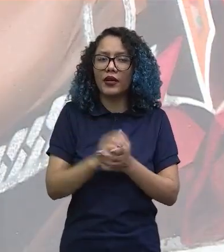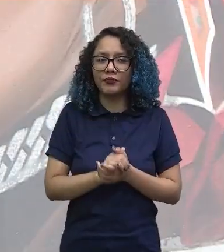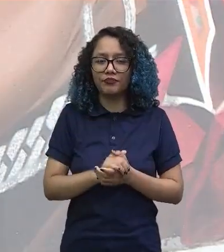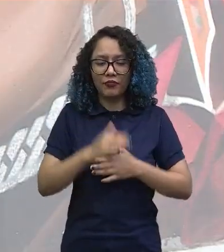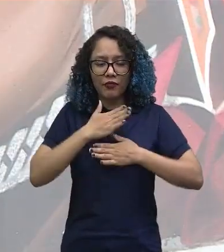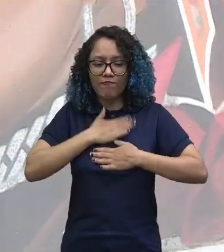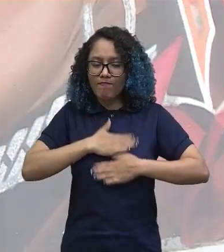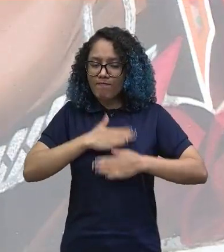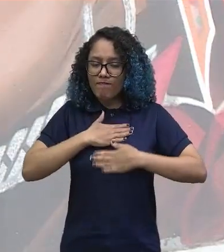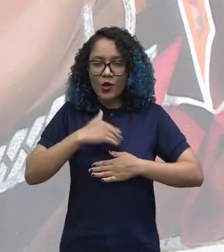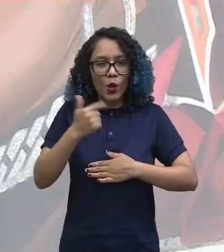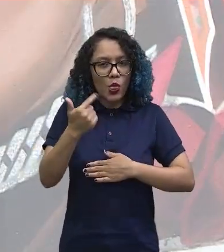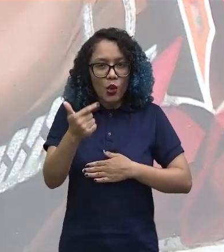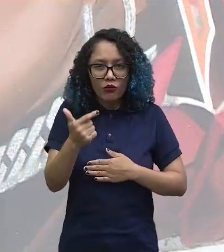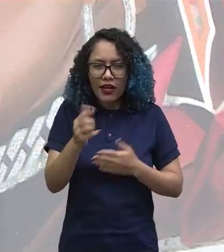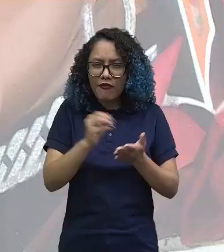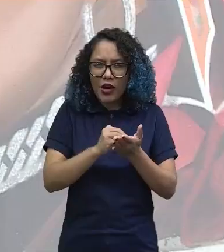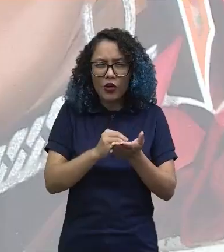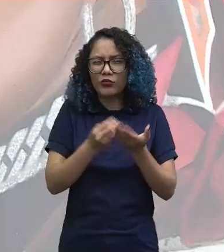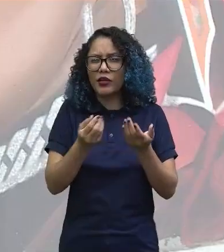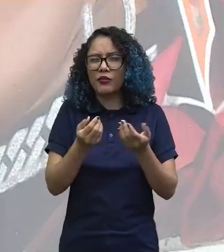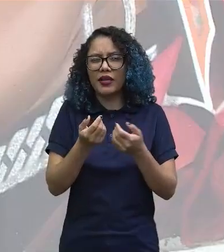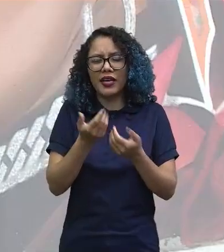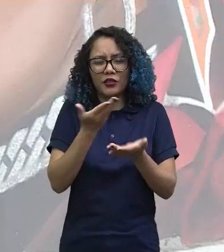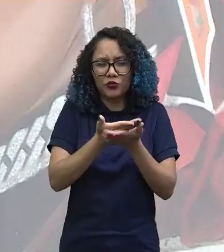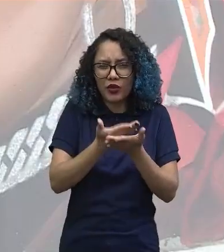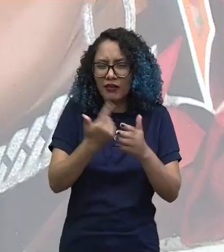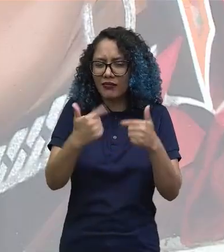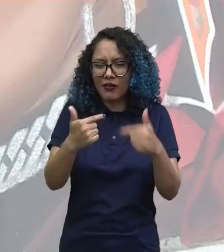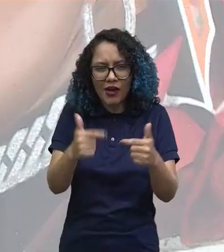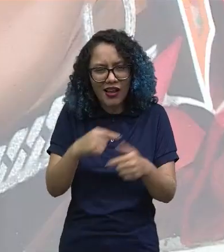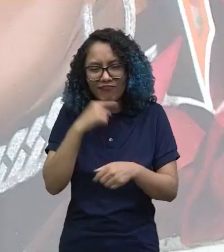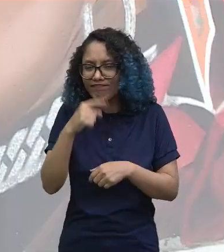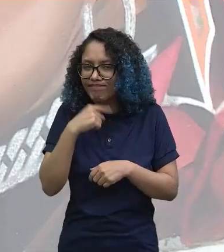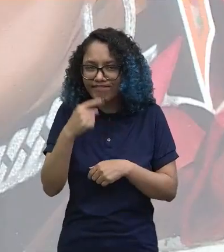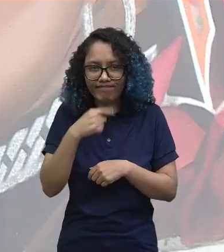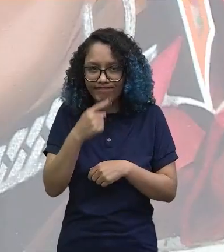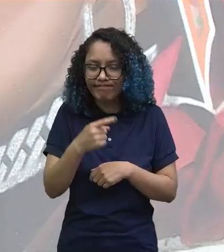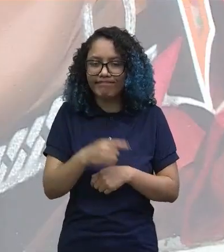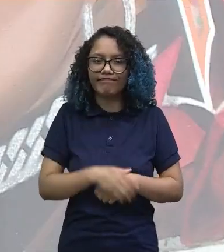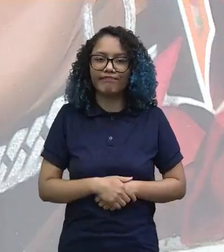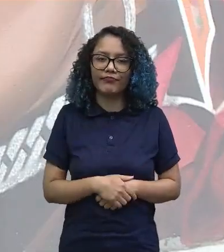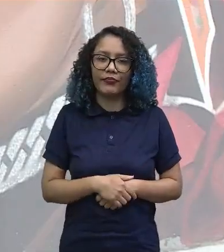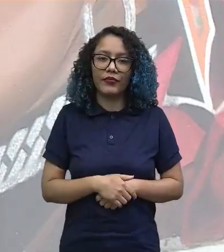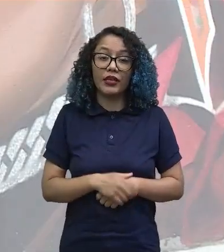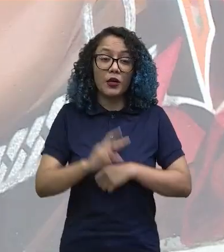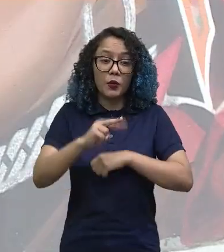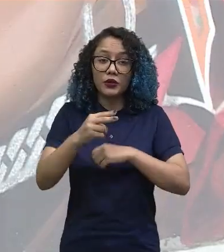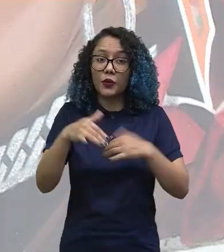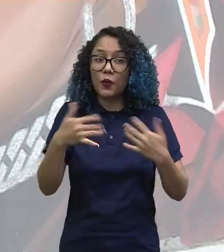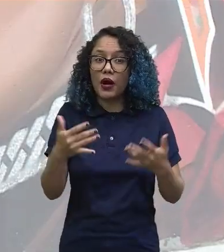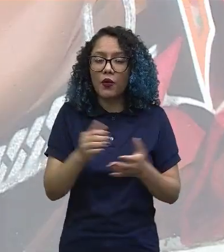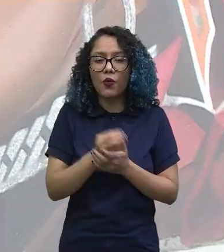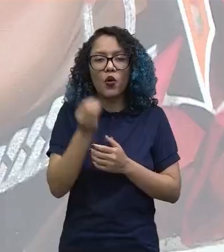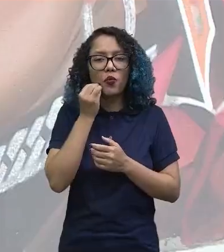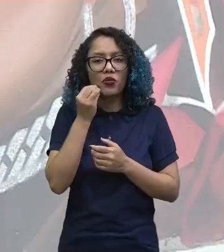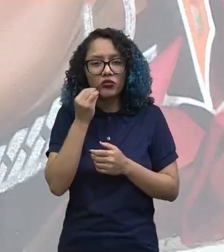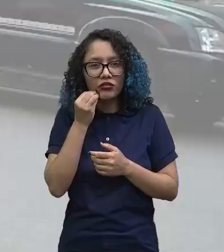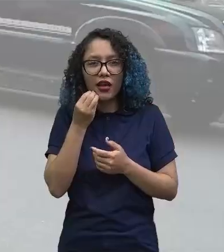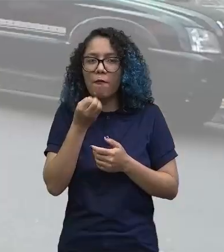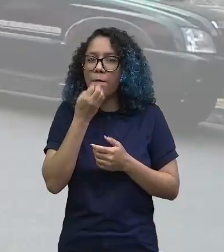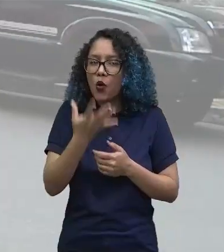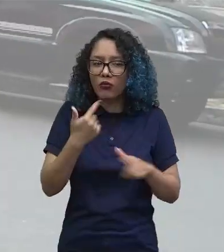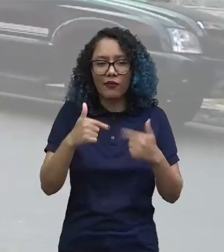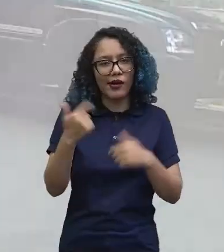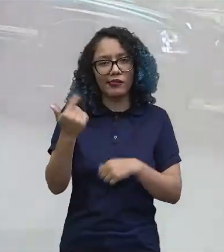bem-estar não nos deixa estudar, não nos deixa trabalhar direito e, por consequência, a gente não consegue oportunidades dignas de